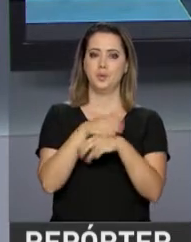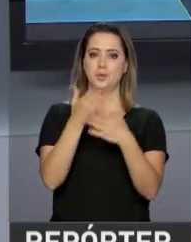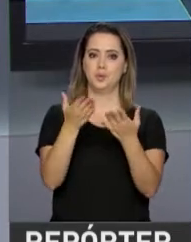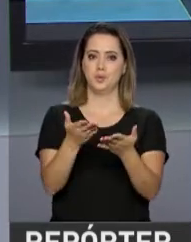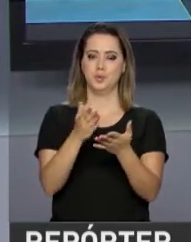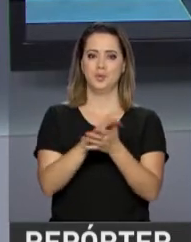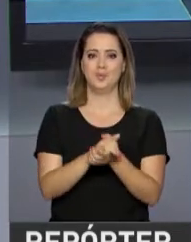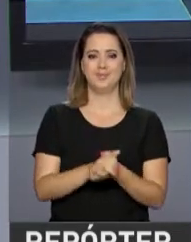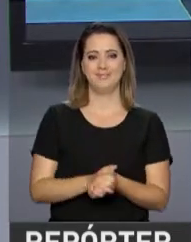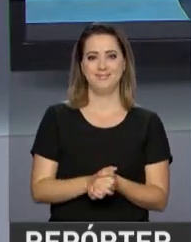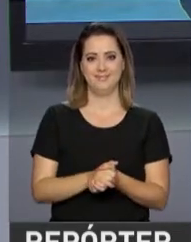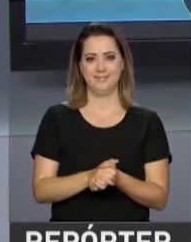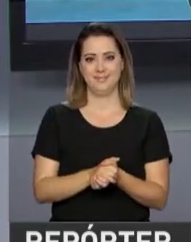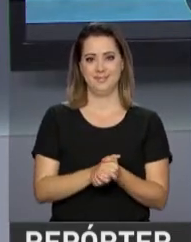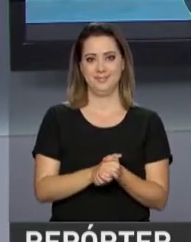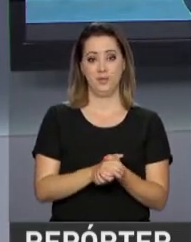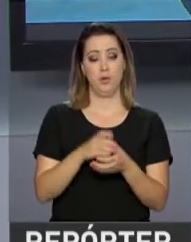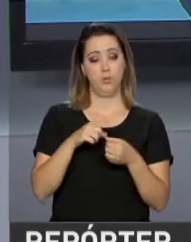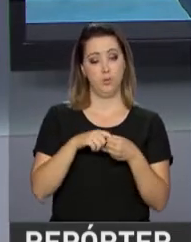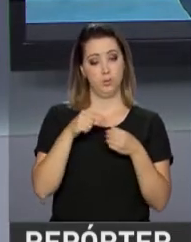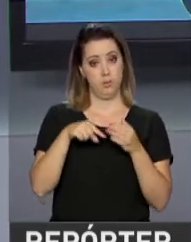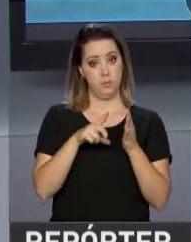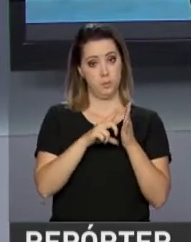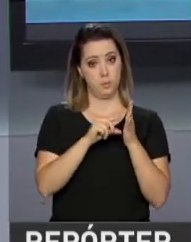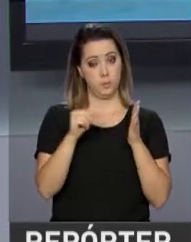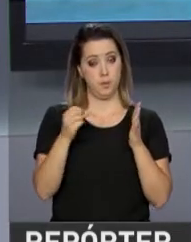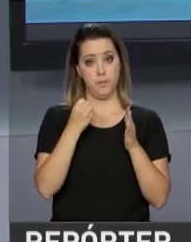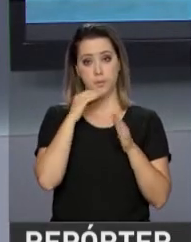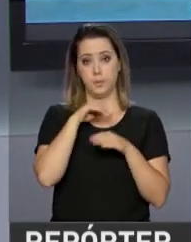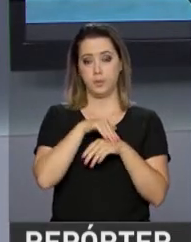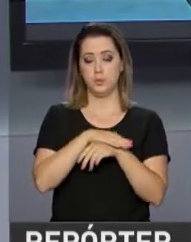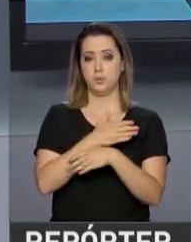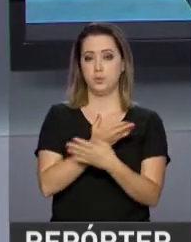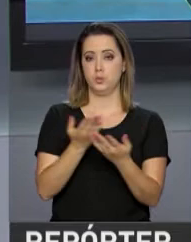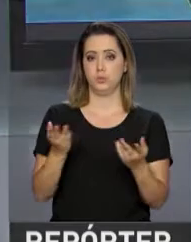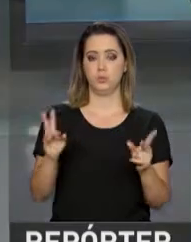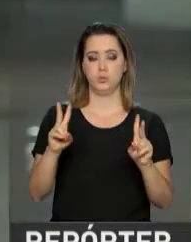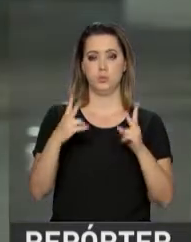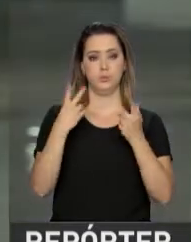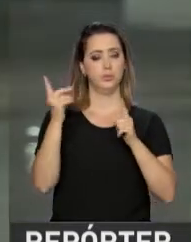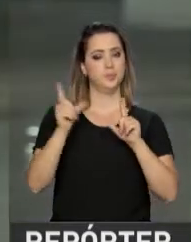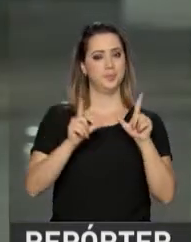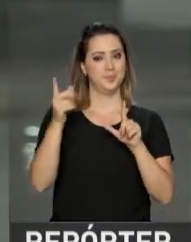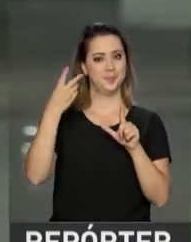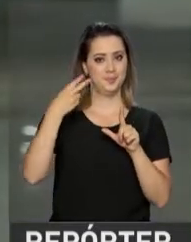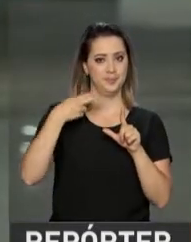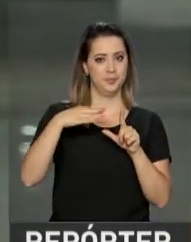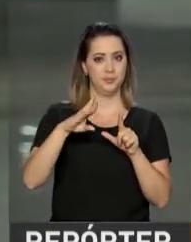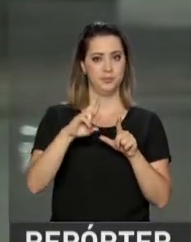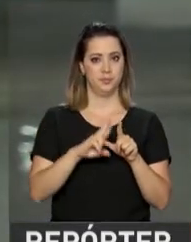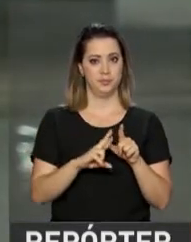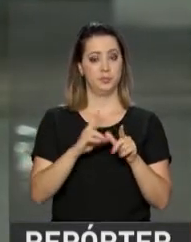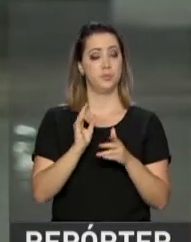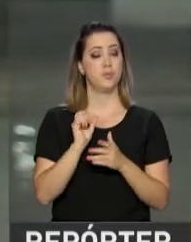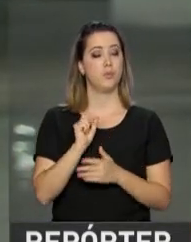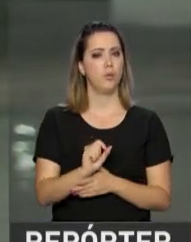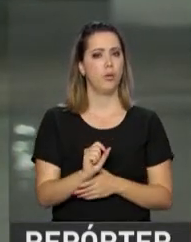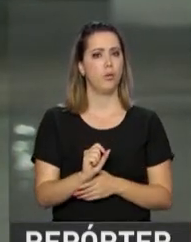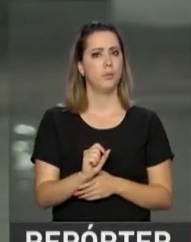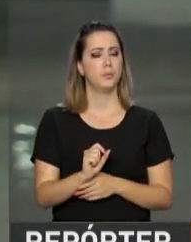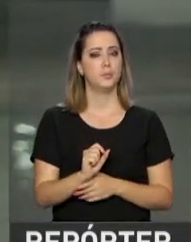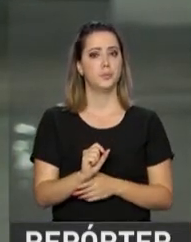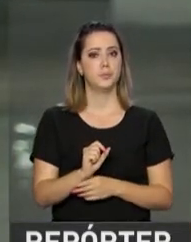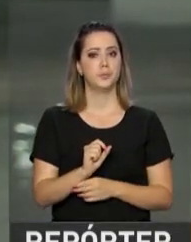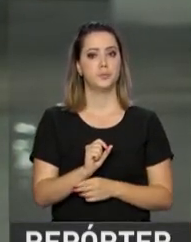noite mais uma vez voltamos aqui do palácio do planalto boa noite roberto boa noite a todos que nos assistem na tv nbr olha o roberto